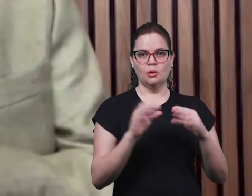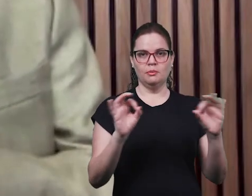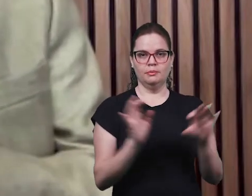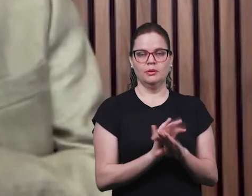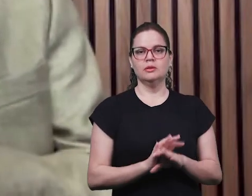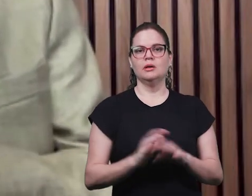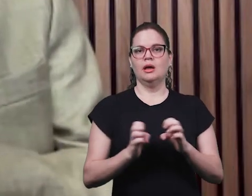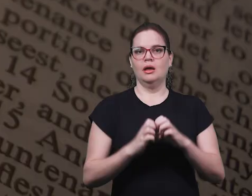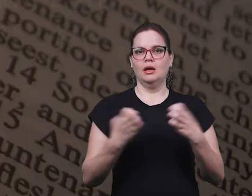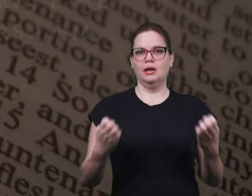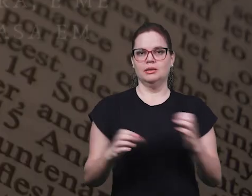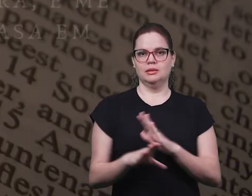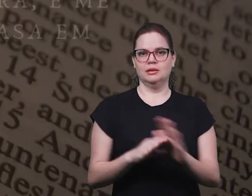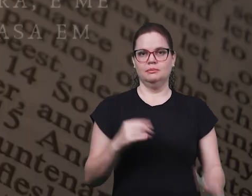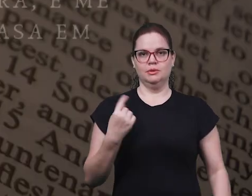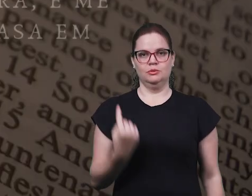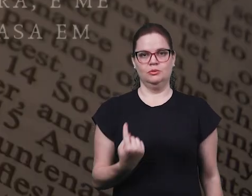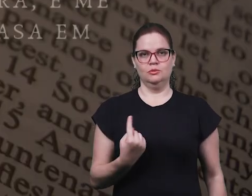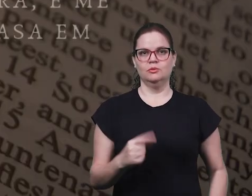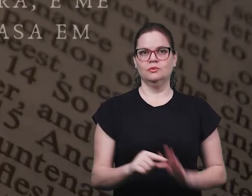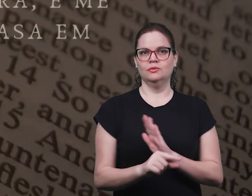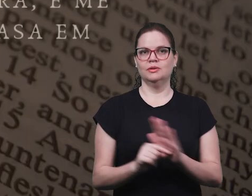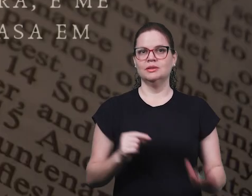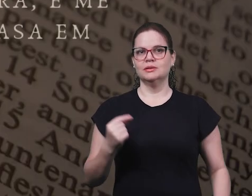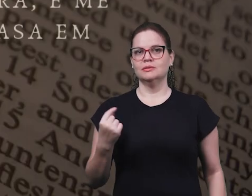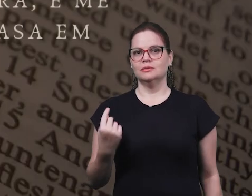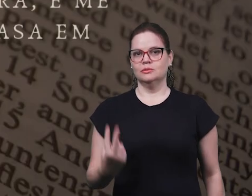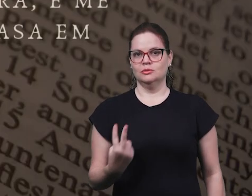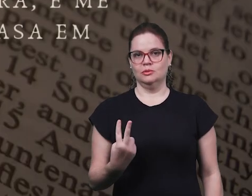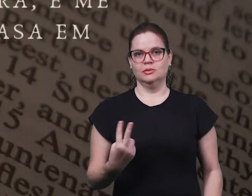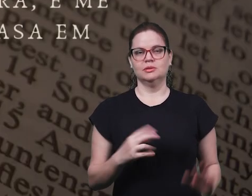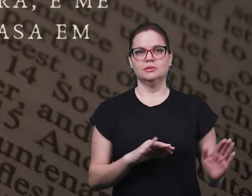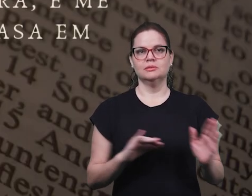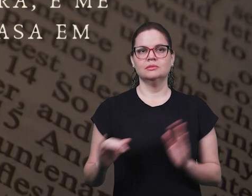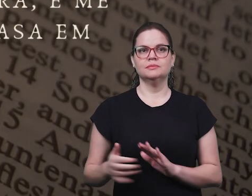no capítulo 1, de 1 a 2. No